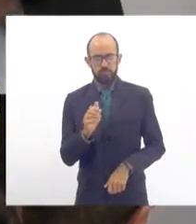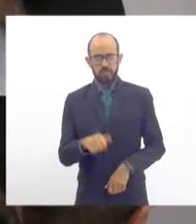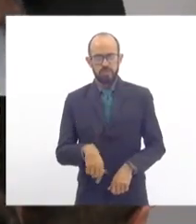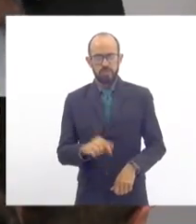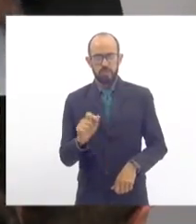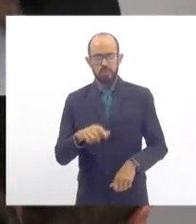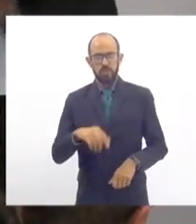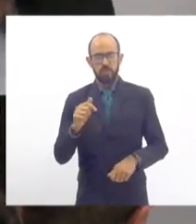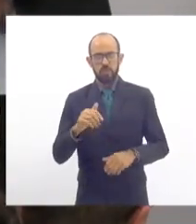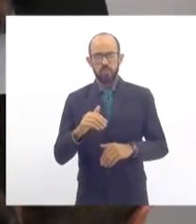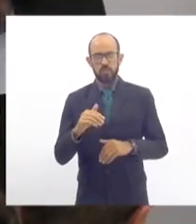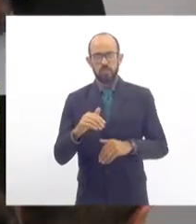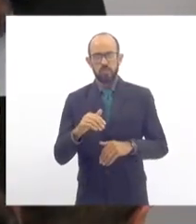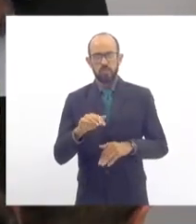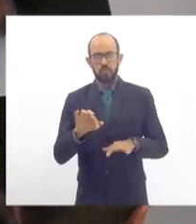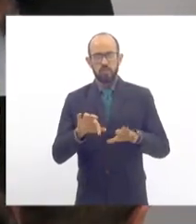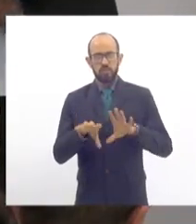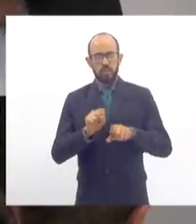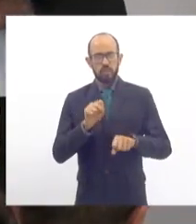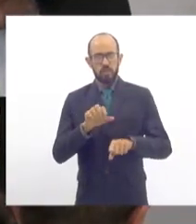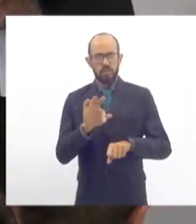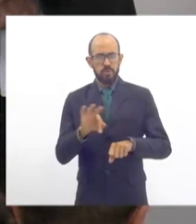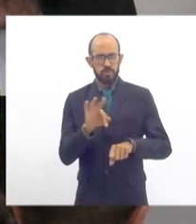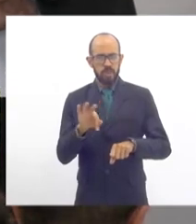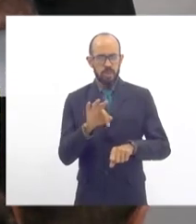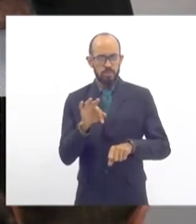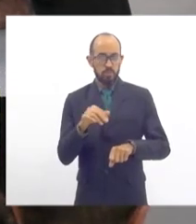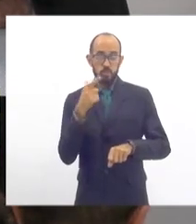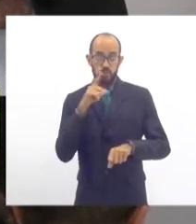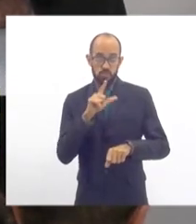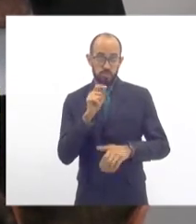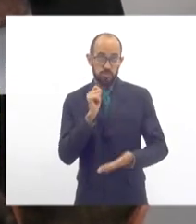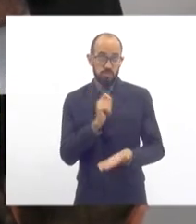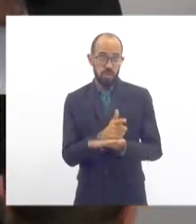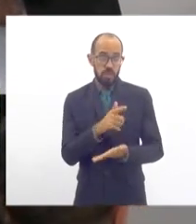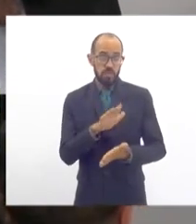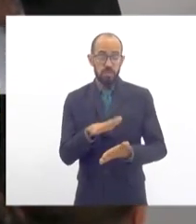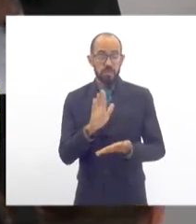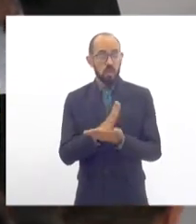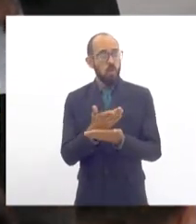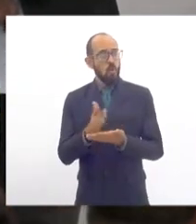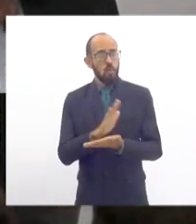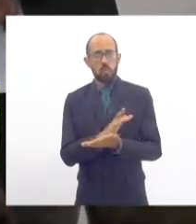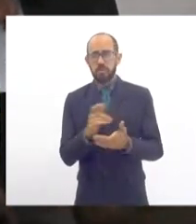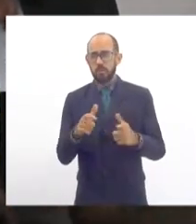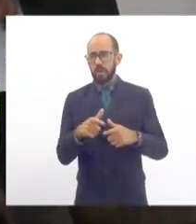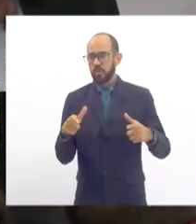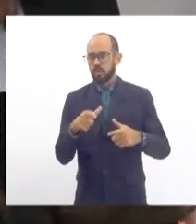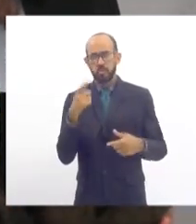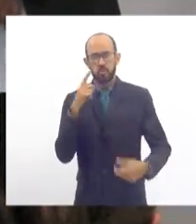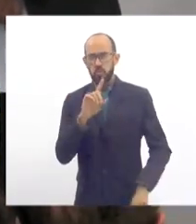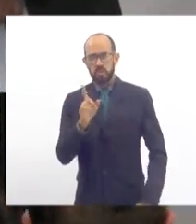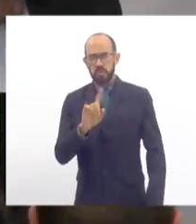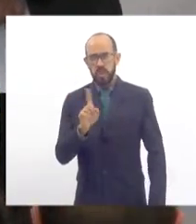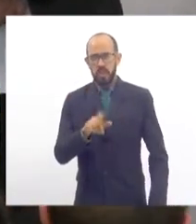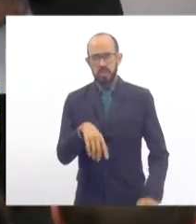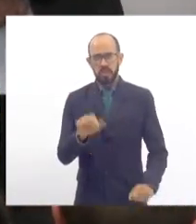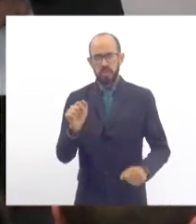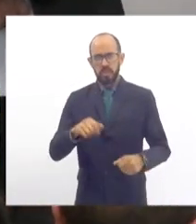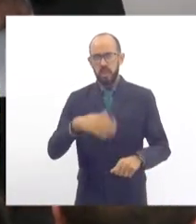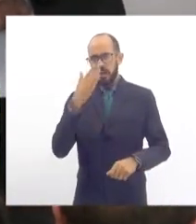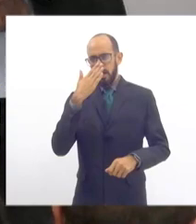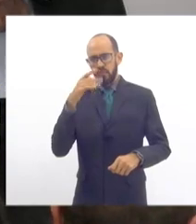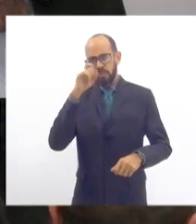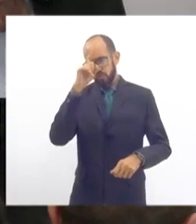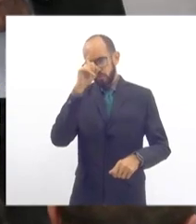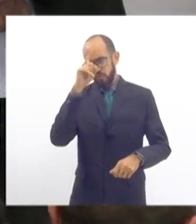nível, ainda consigo pagar. Tem muita gente que não está conseguindo pagar. Está aí na porta dos hospitais